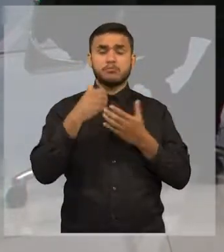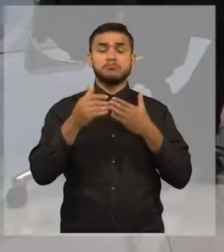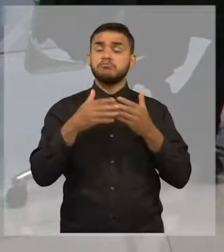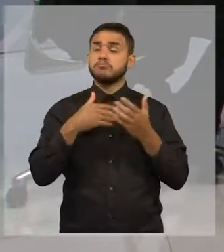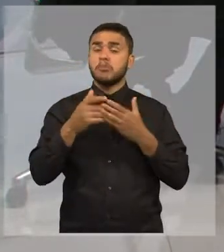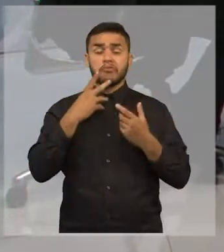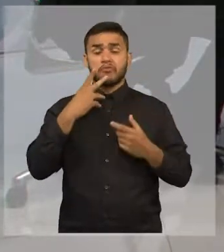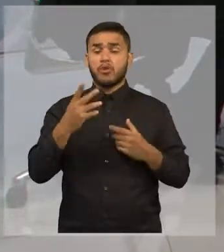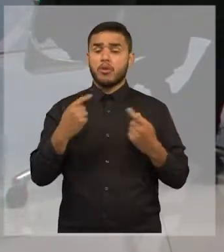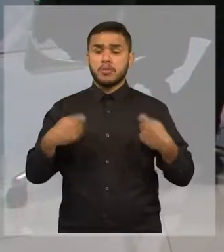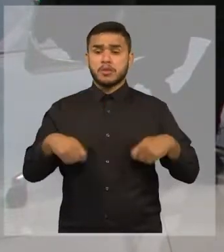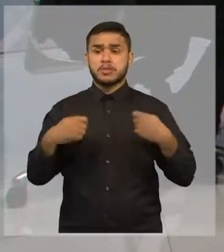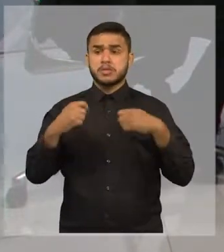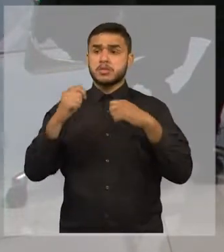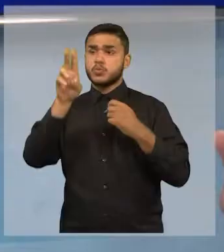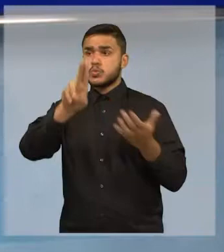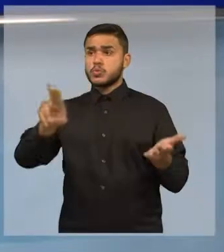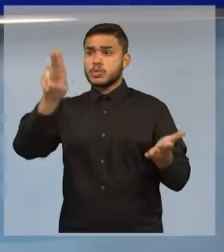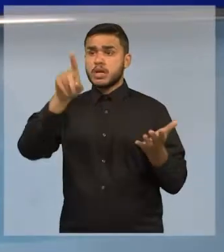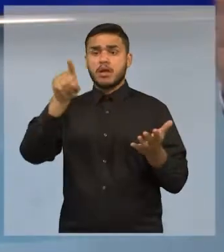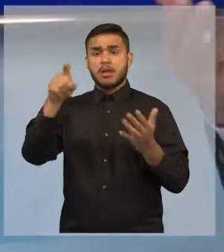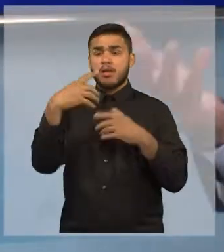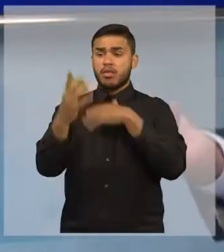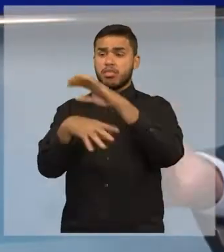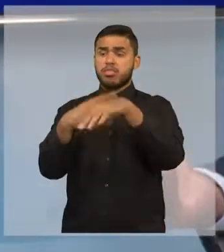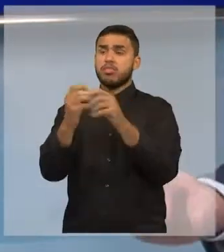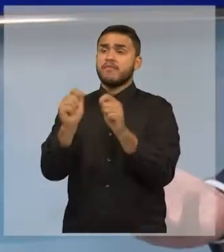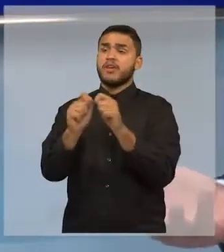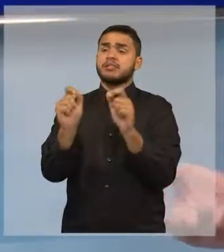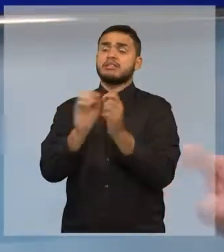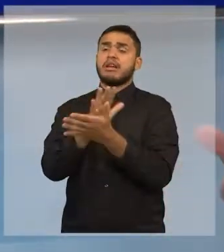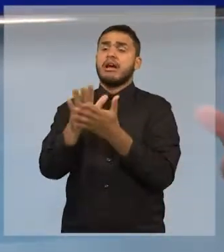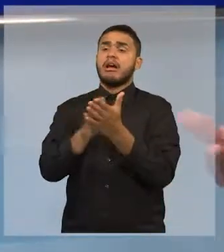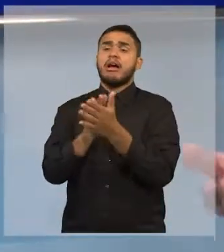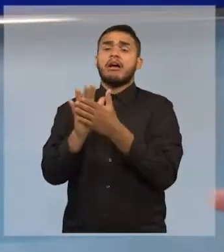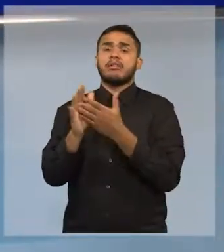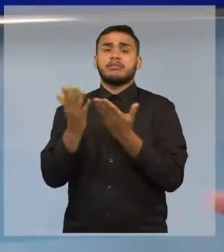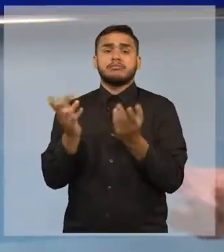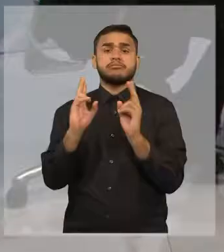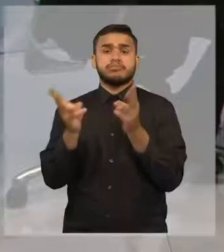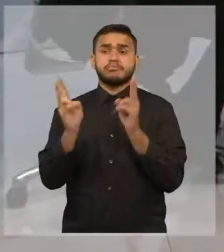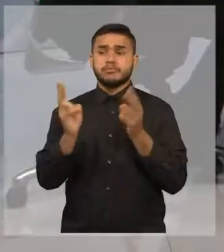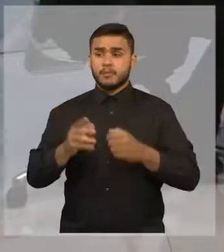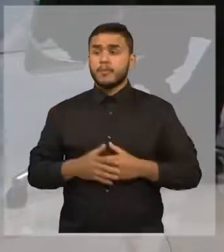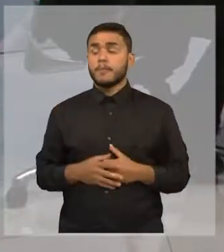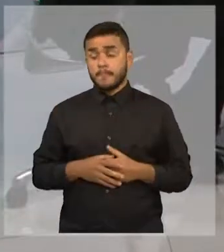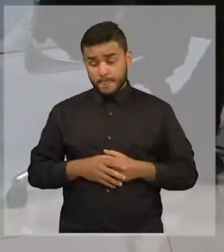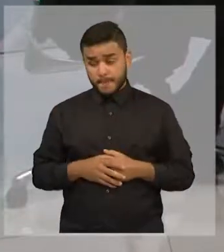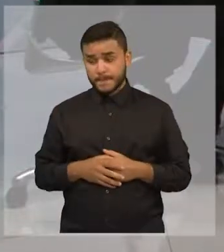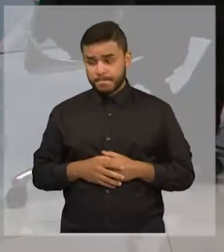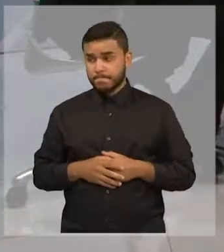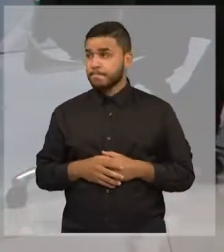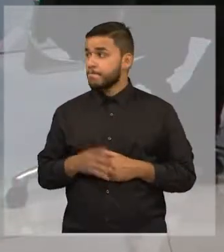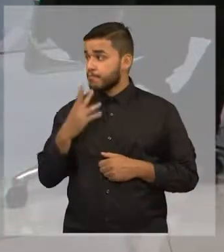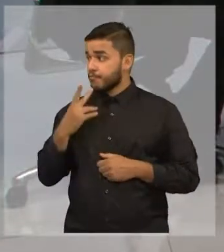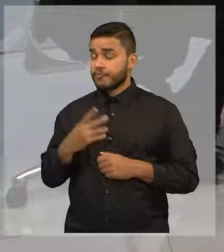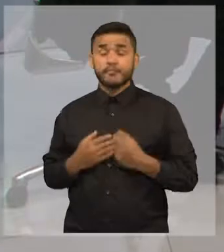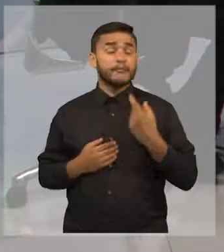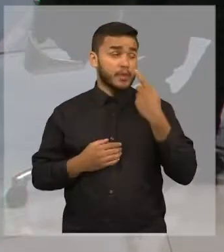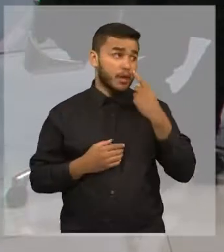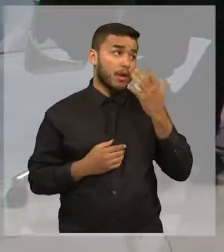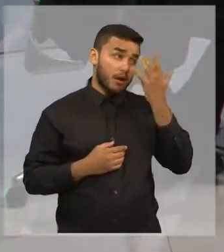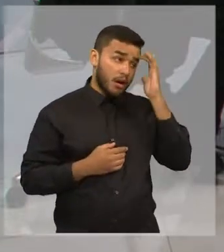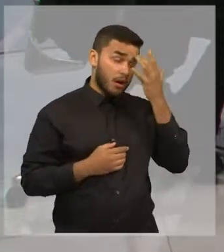dando como razão balbúrdia, quer dizer, pouca produtividade. Esse é o erro. Pois é a história do revanchismo, isso. Ou seja, ele